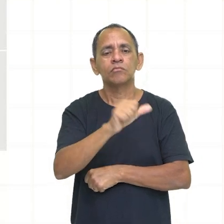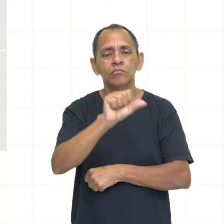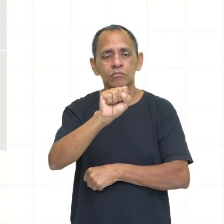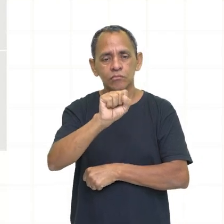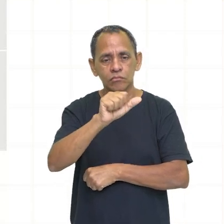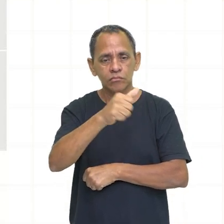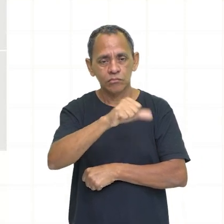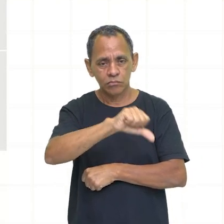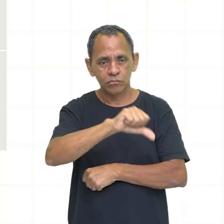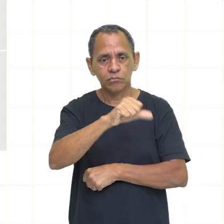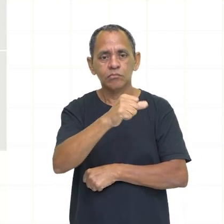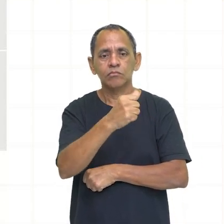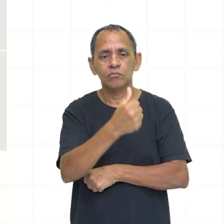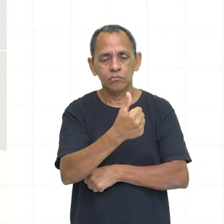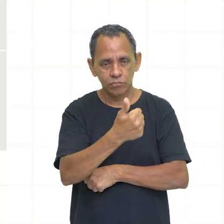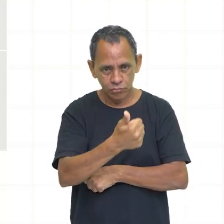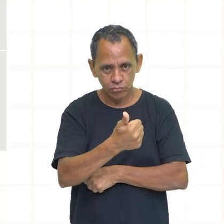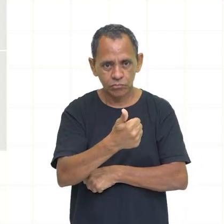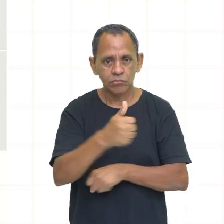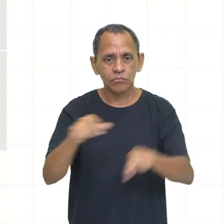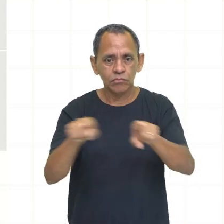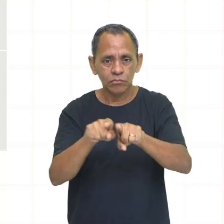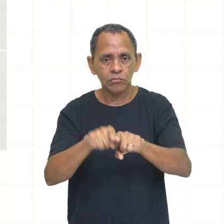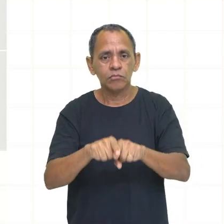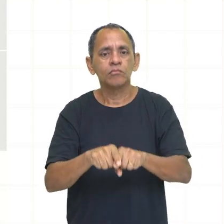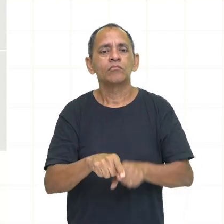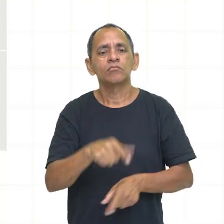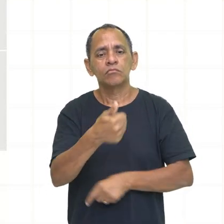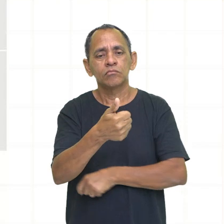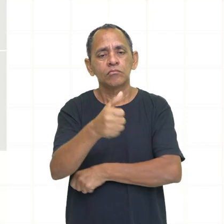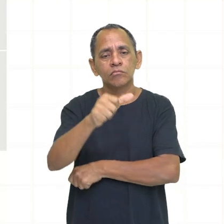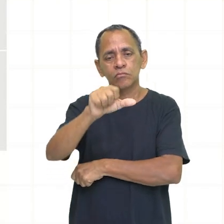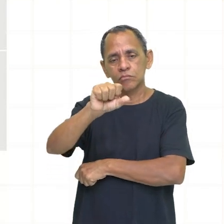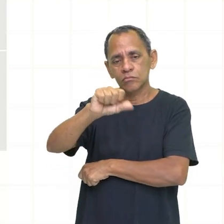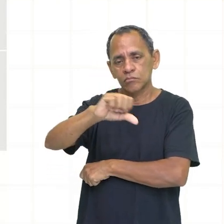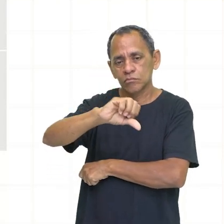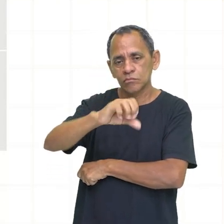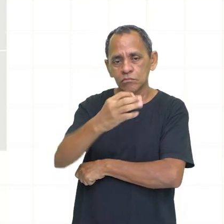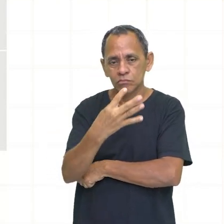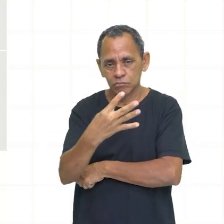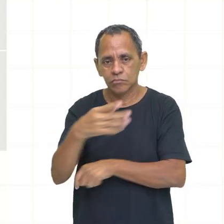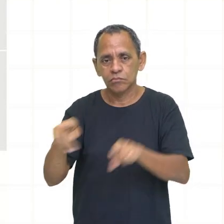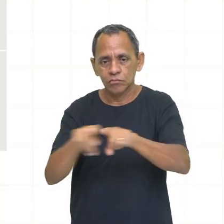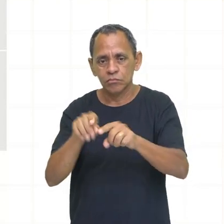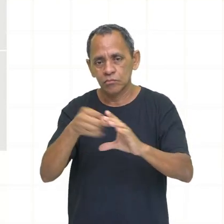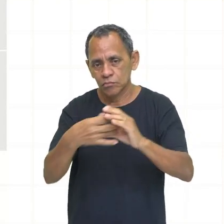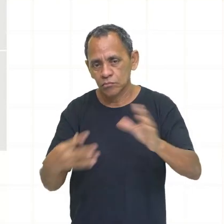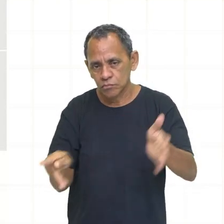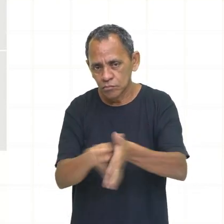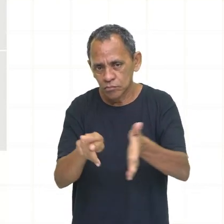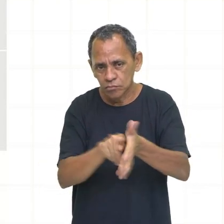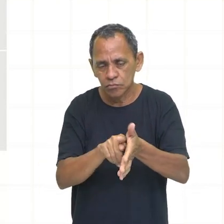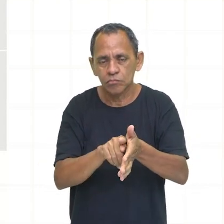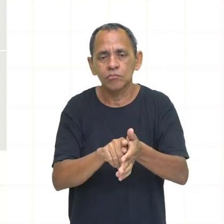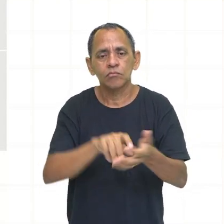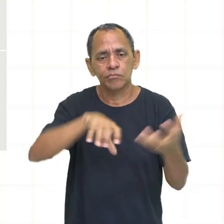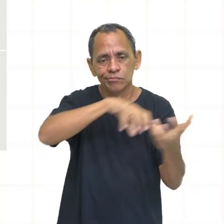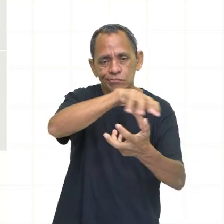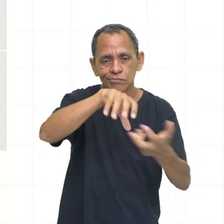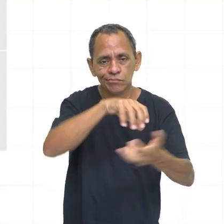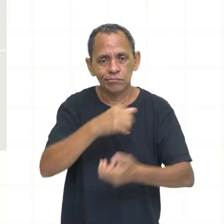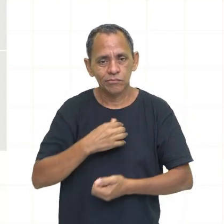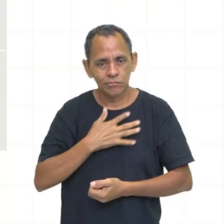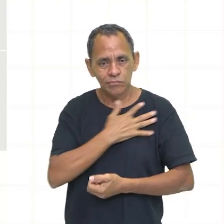1894. Não foi apenas um levante, mas sim alguns levantes que vão caracterizar a Revolta da